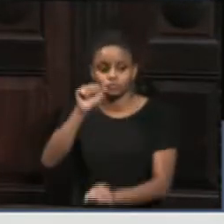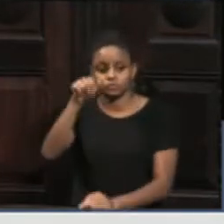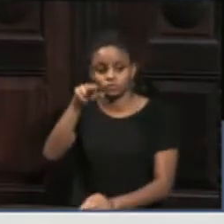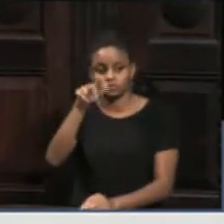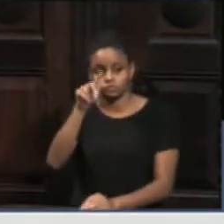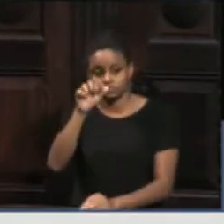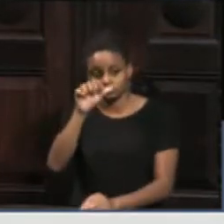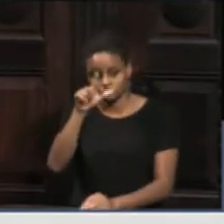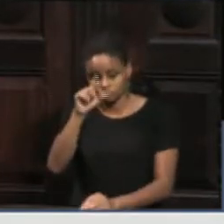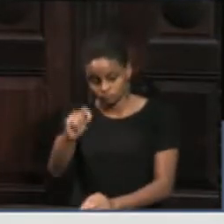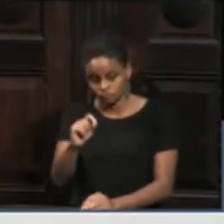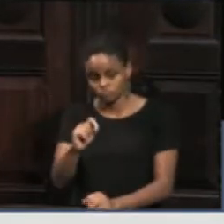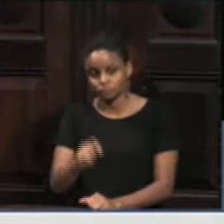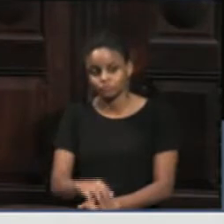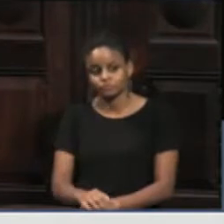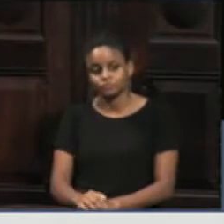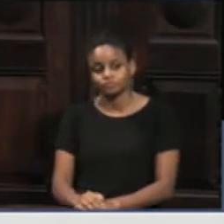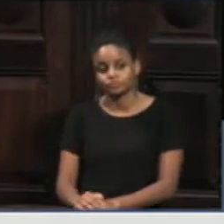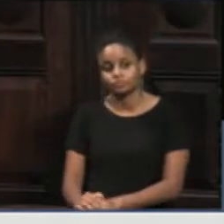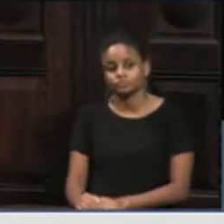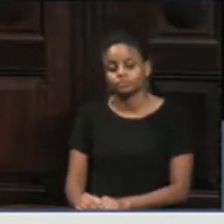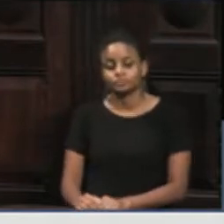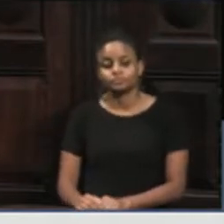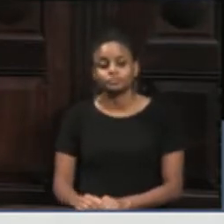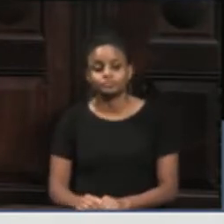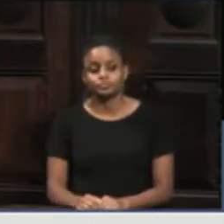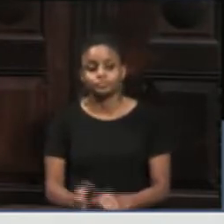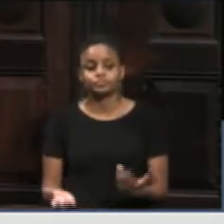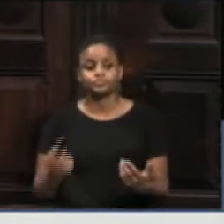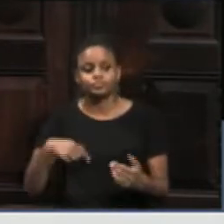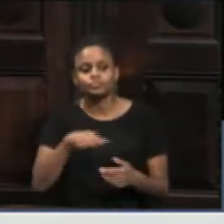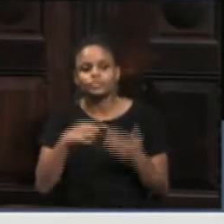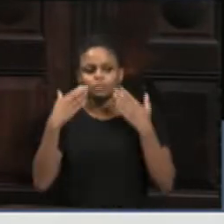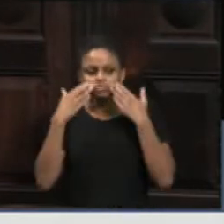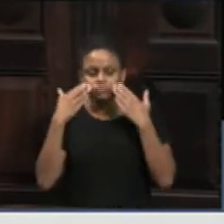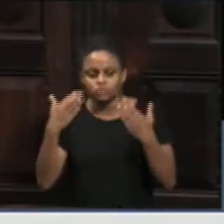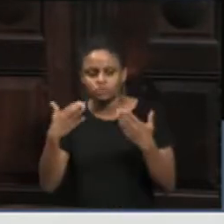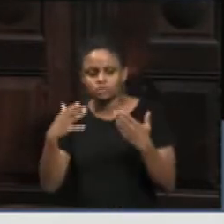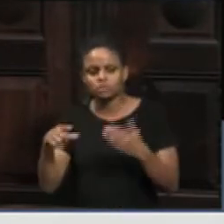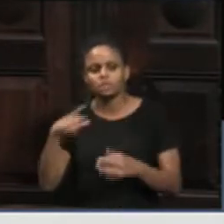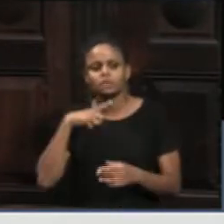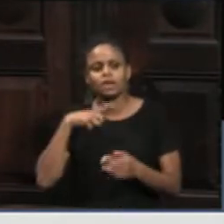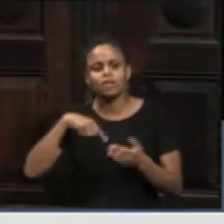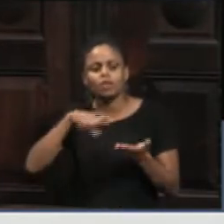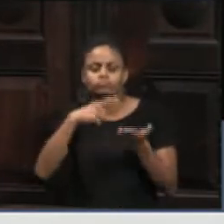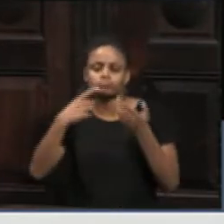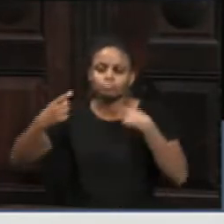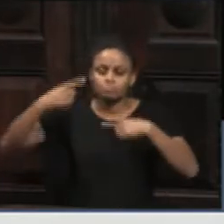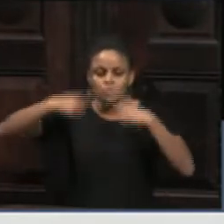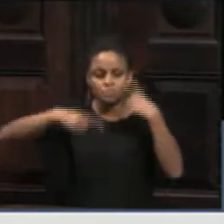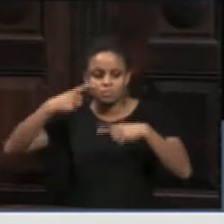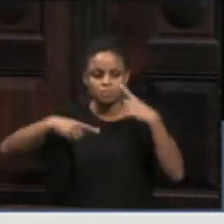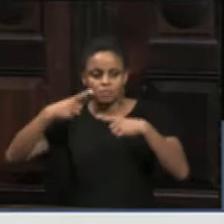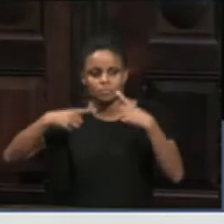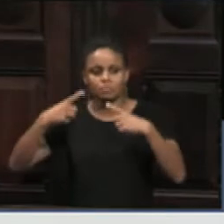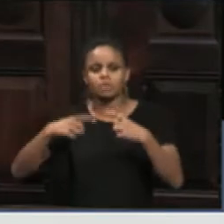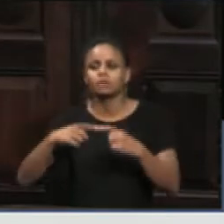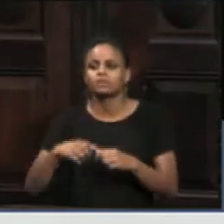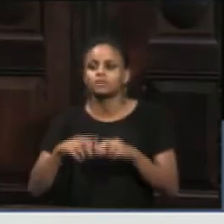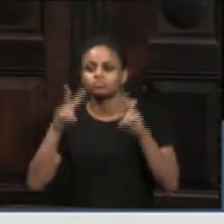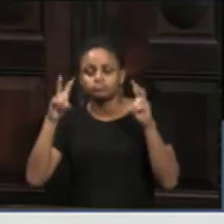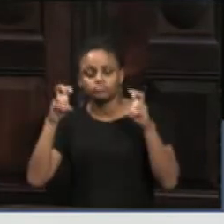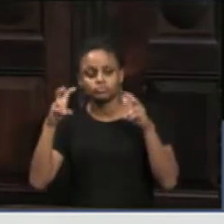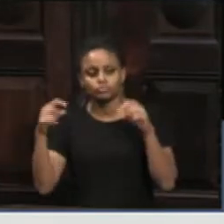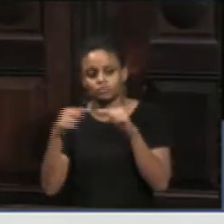fato, também é uma demanda que veio deles e que a gente está apresentando para que possa haver um debate, uma discussão acerca do assunto. O